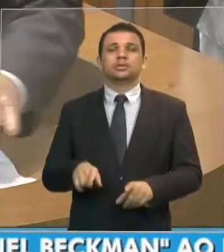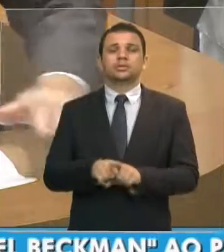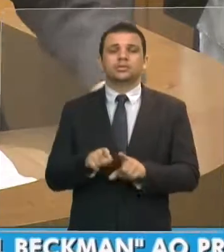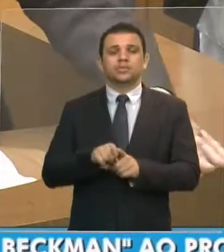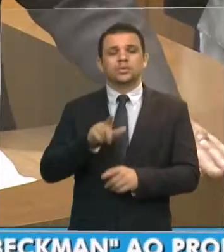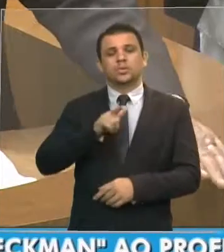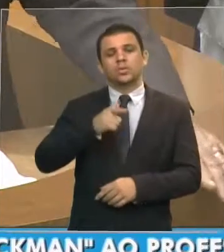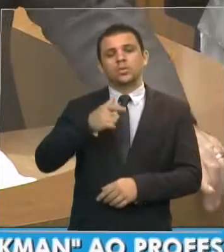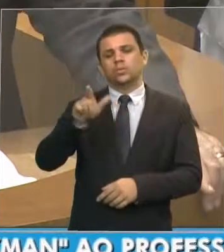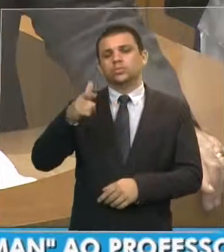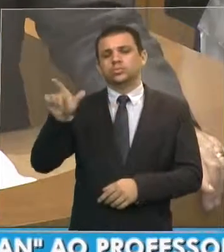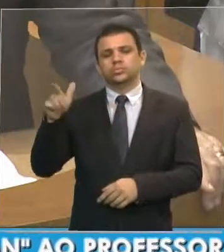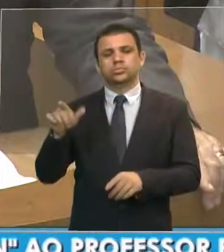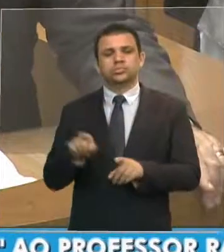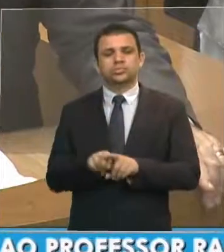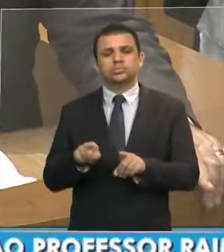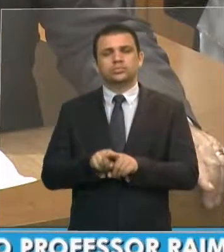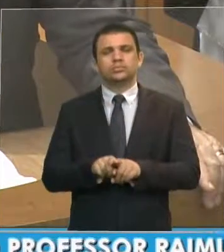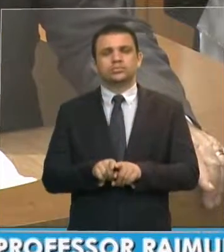outros grandes